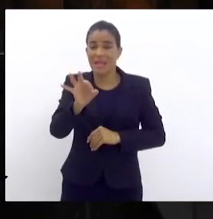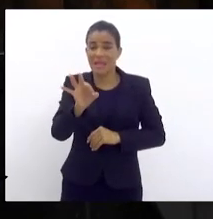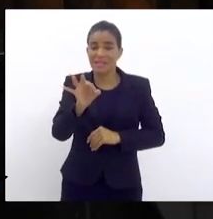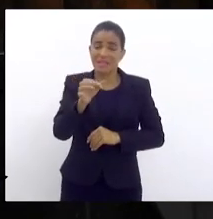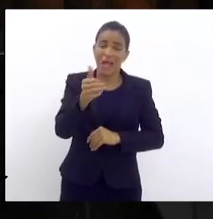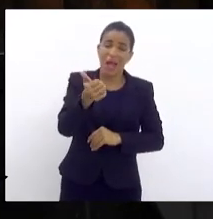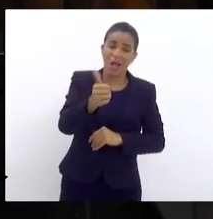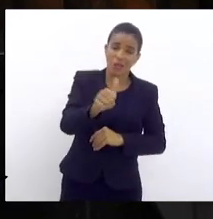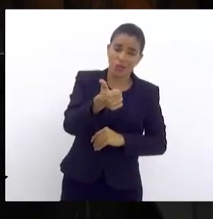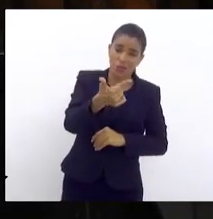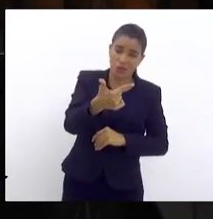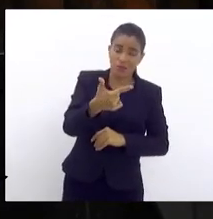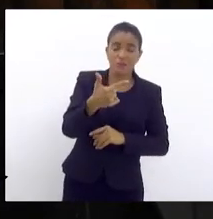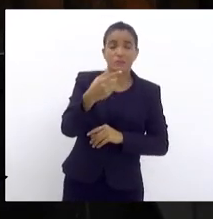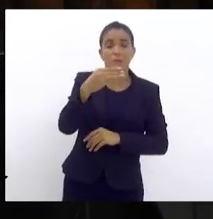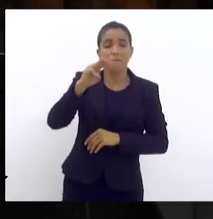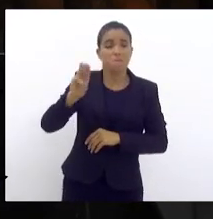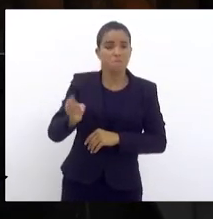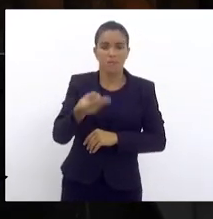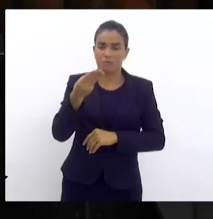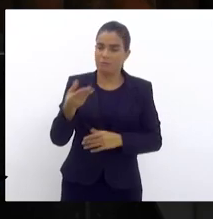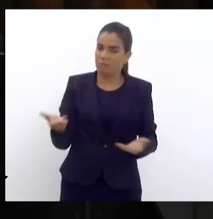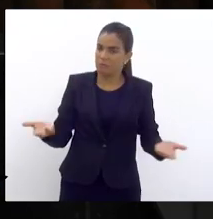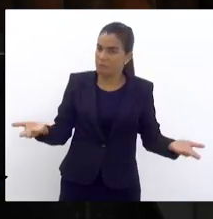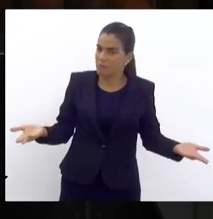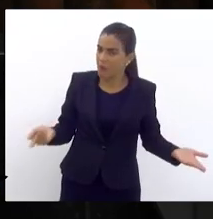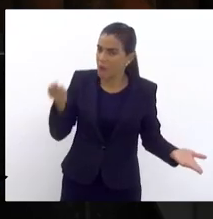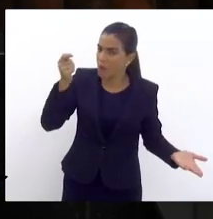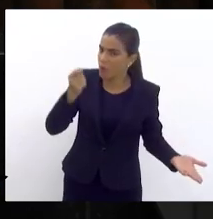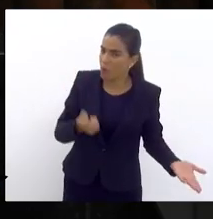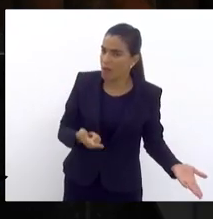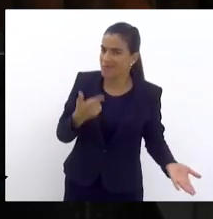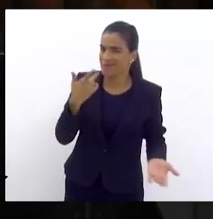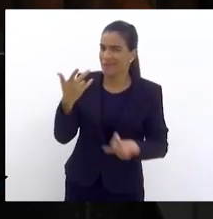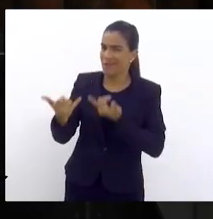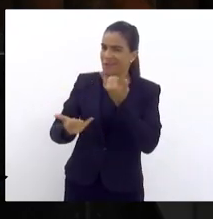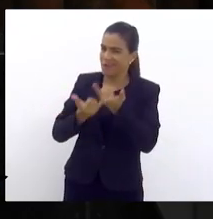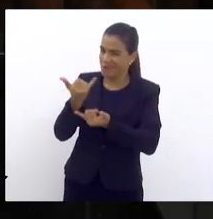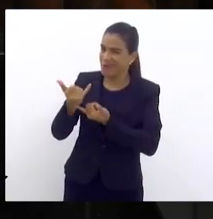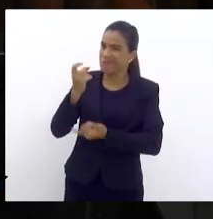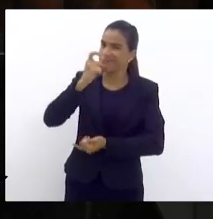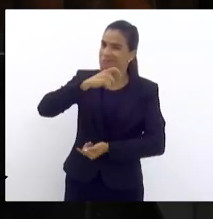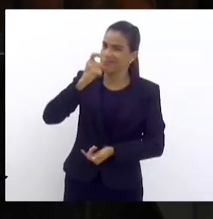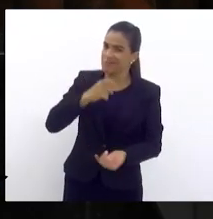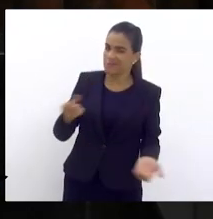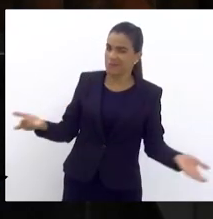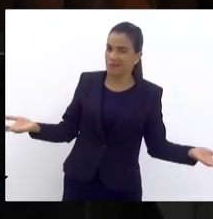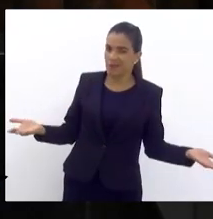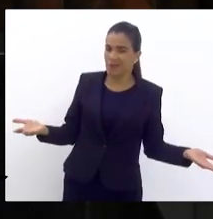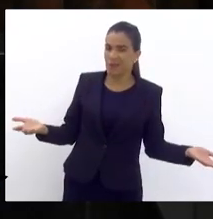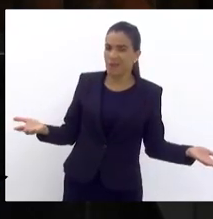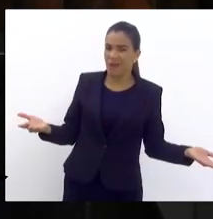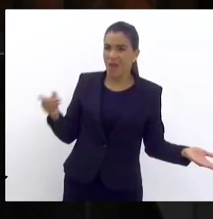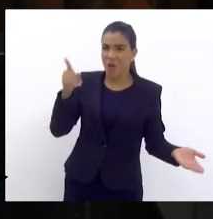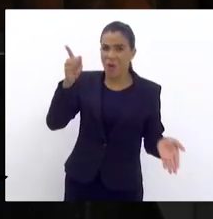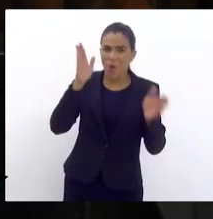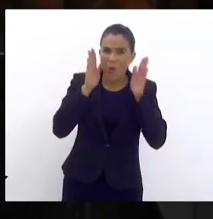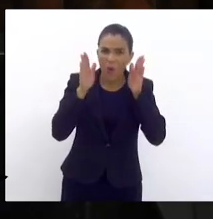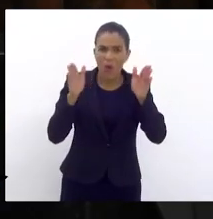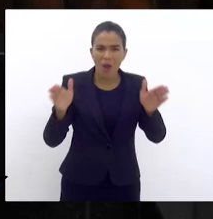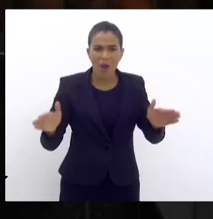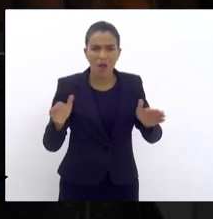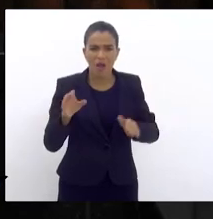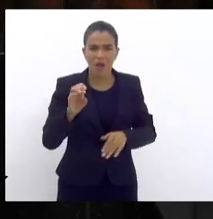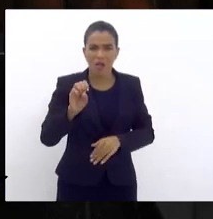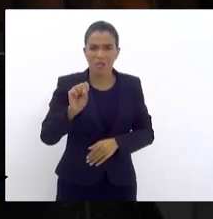milhões O que é quase uma brincadeira não pode o Aeroporto Santos